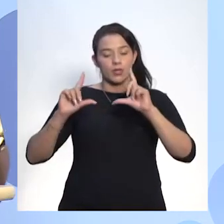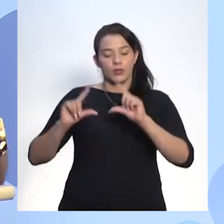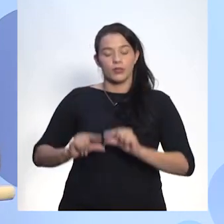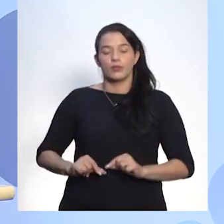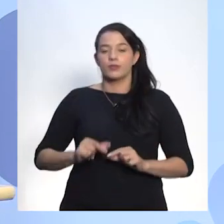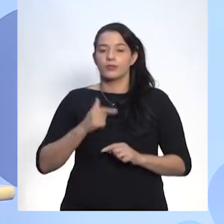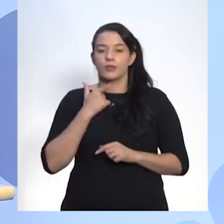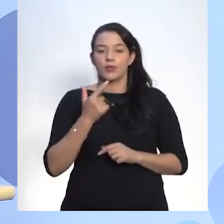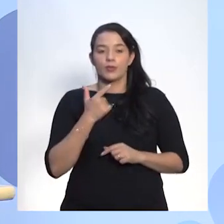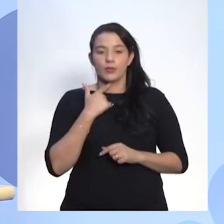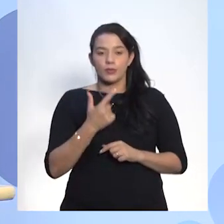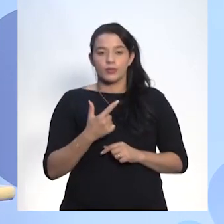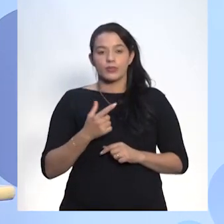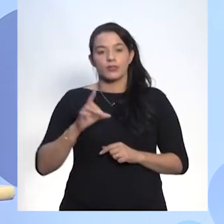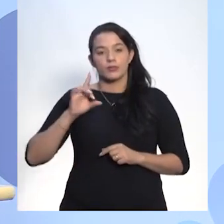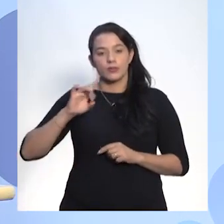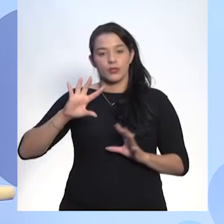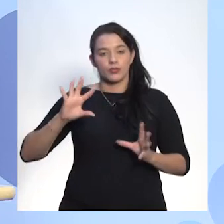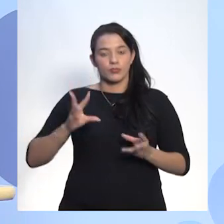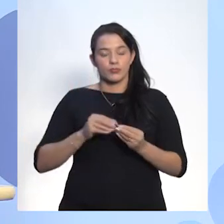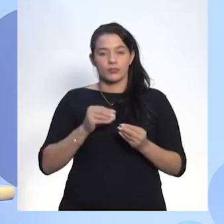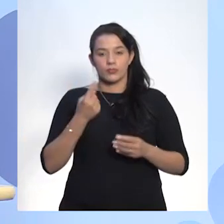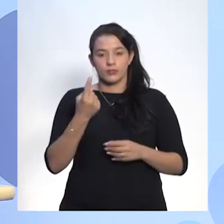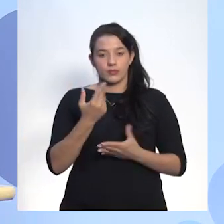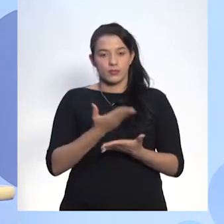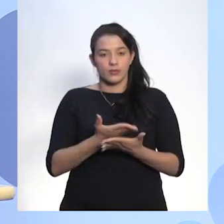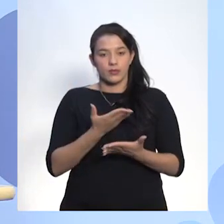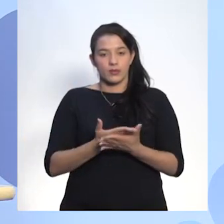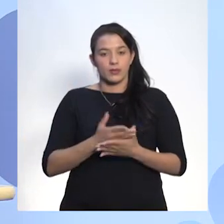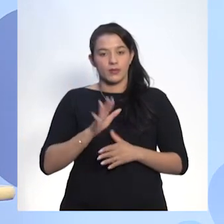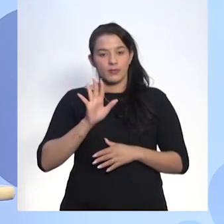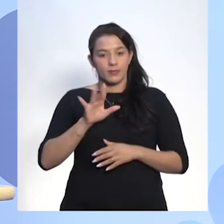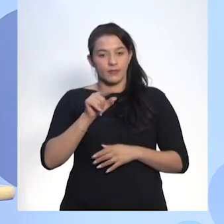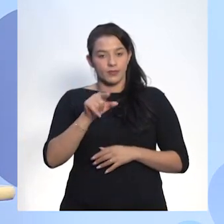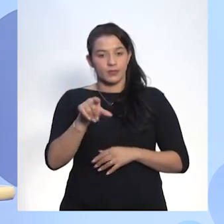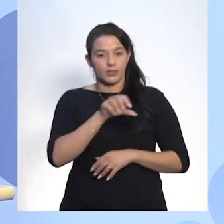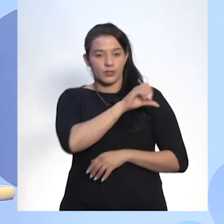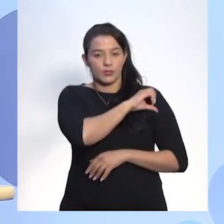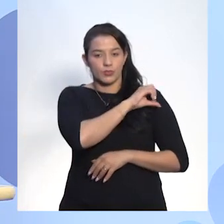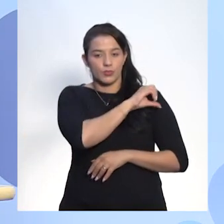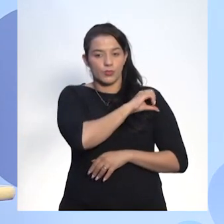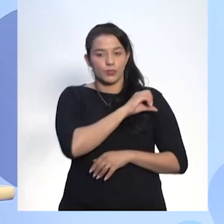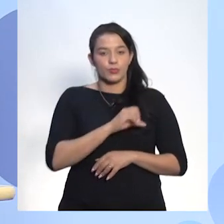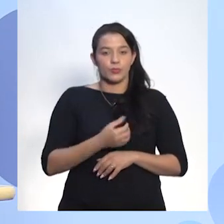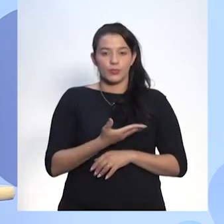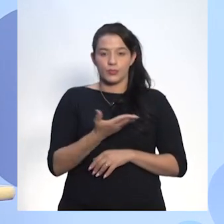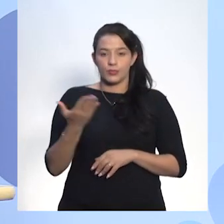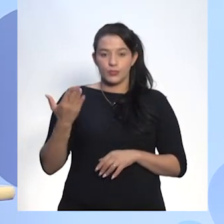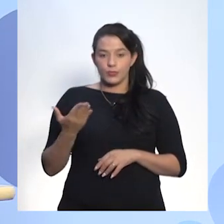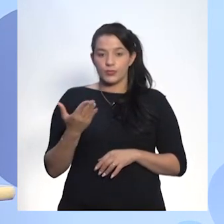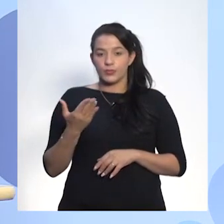né, simplesmente numa aula. Mas, estudante do 9º ano, não seja